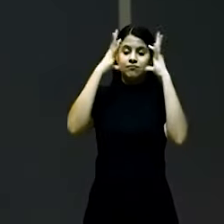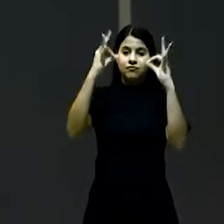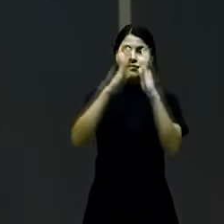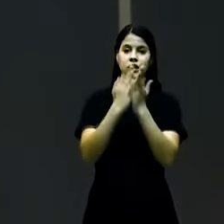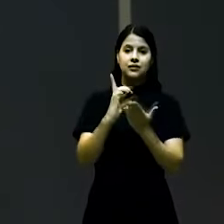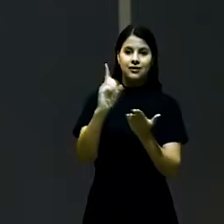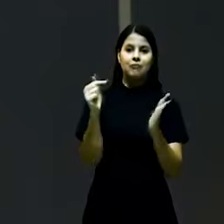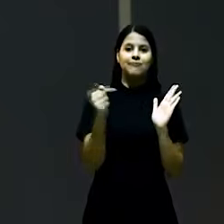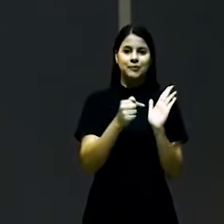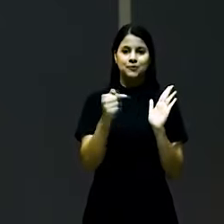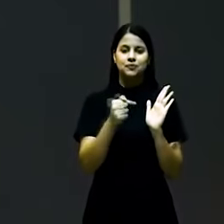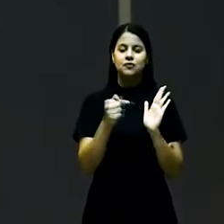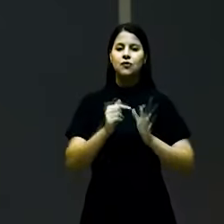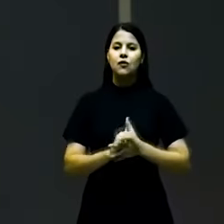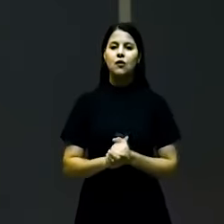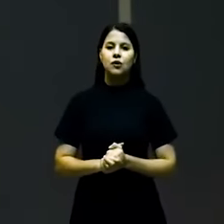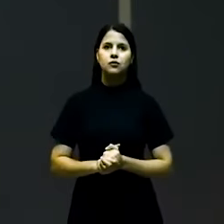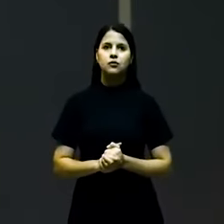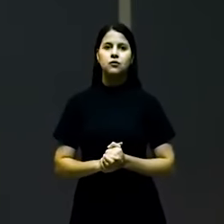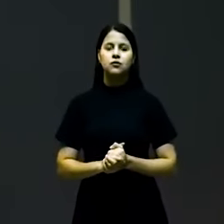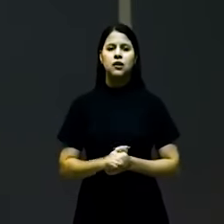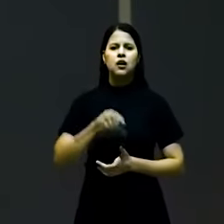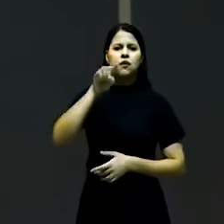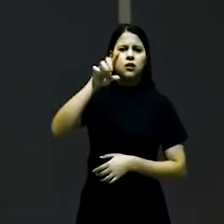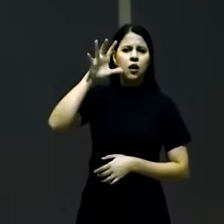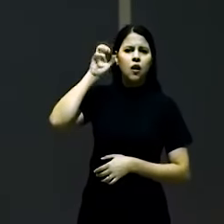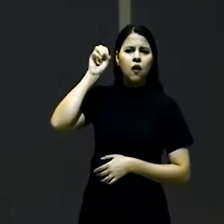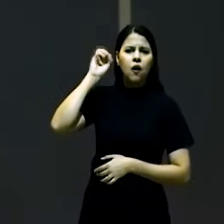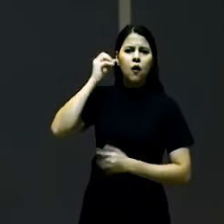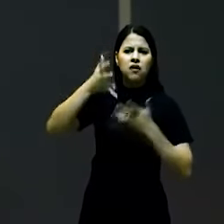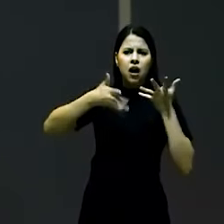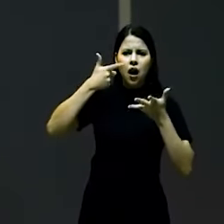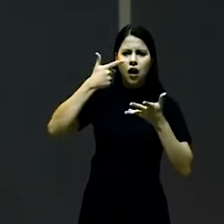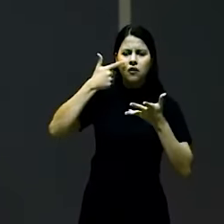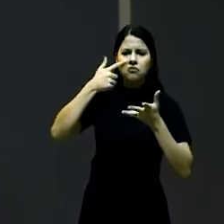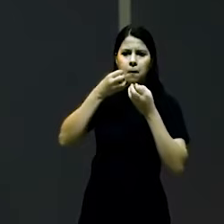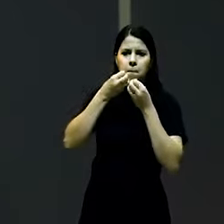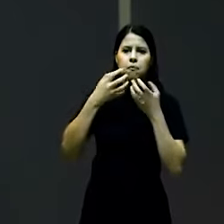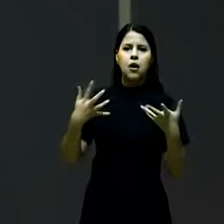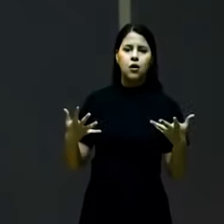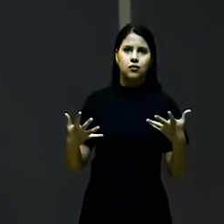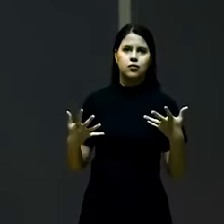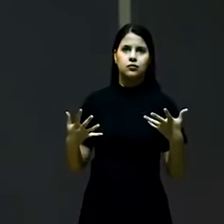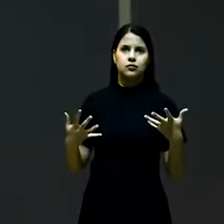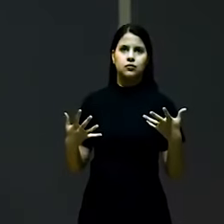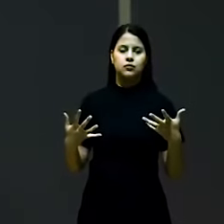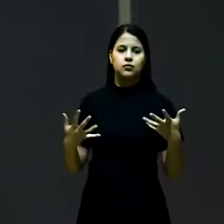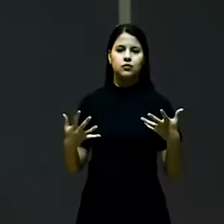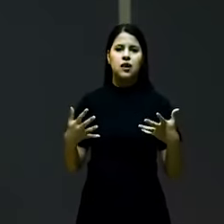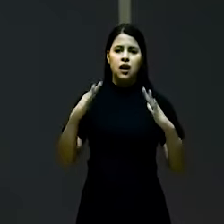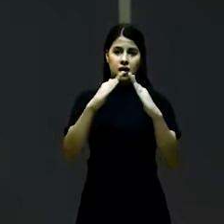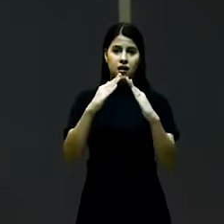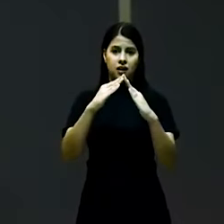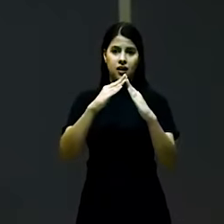da palavra de Deus. Se tem som chegando para você, isso é muito bom. Na casa eu acredito que o som também está